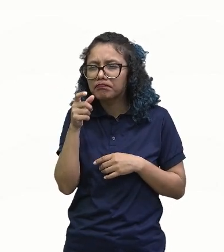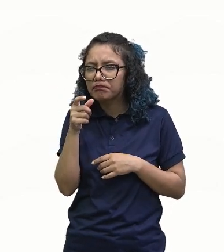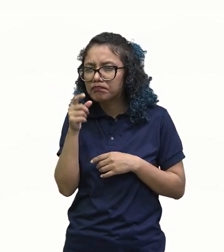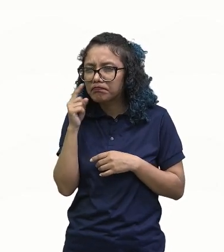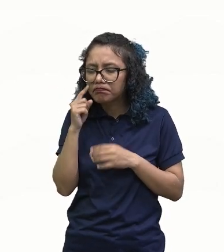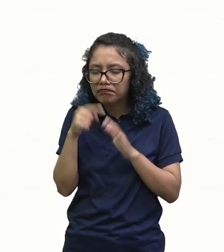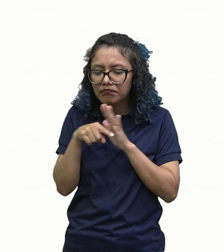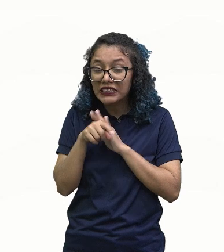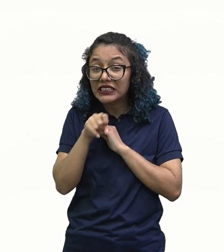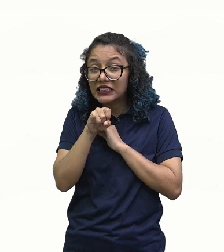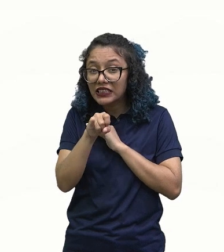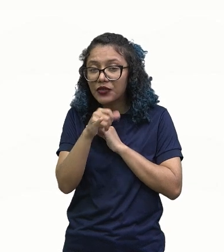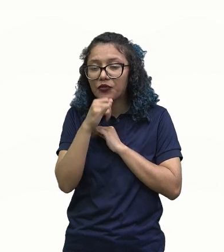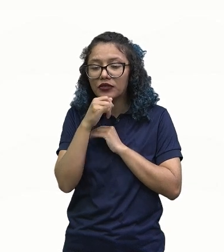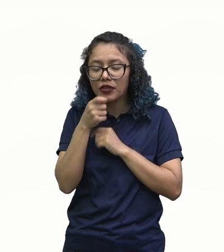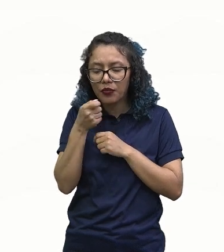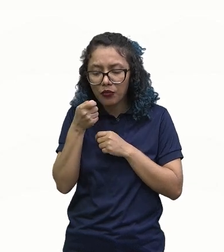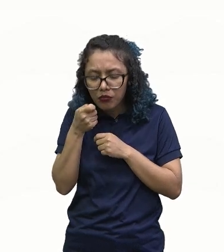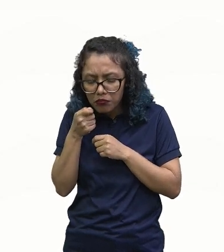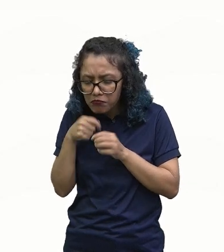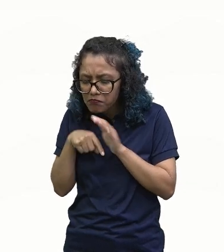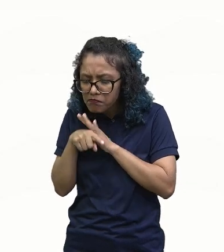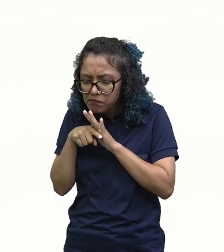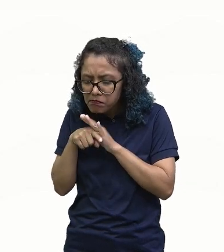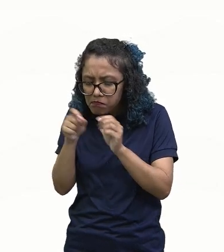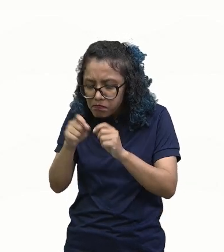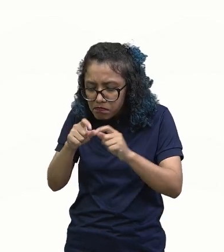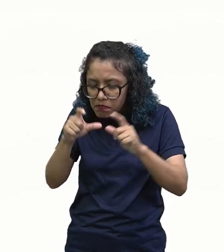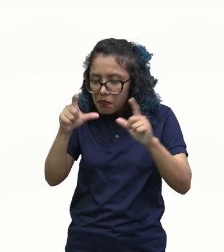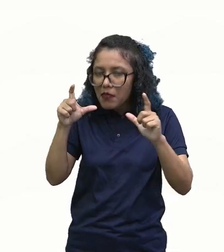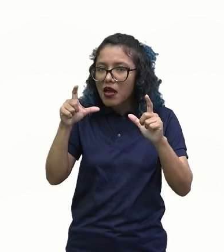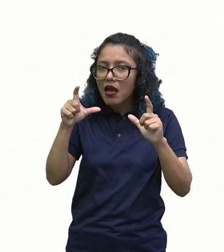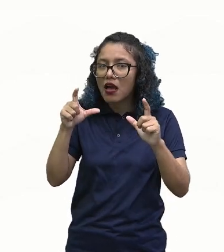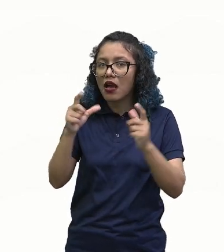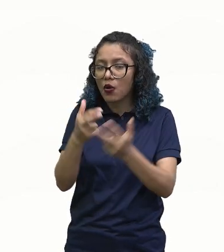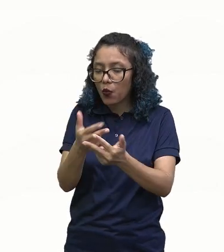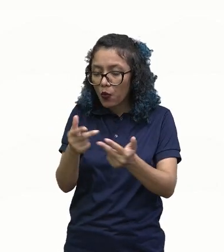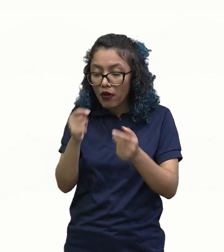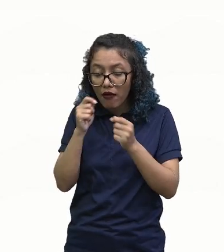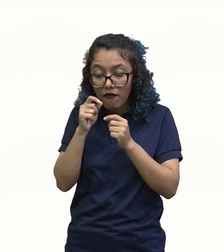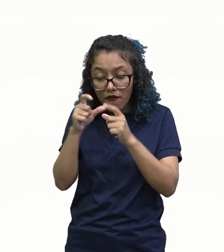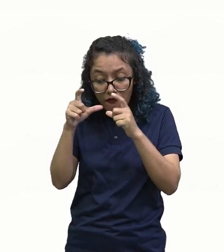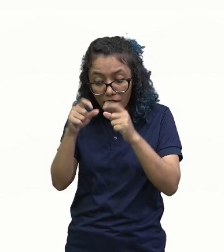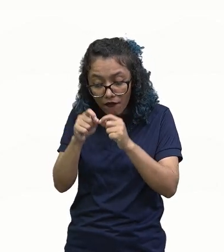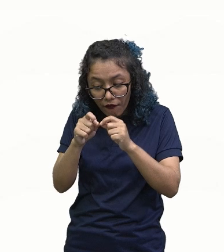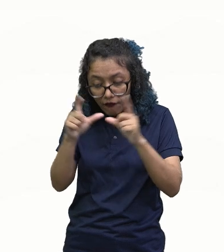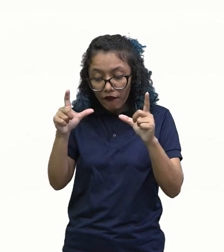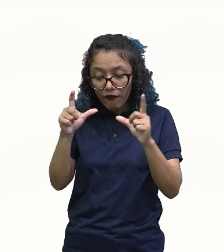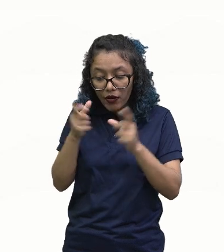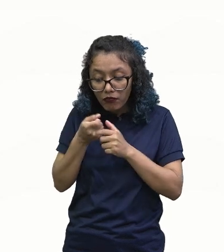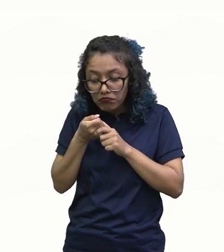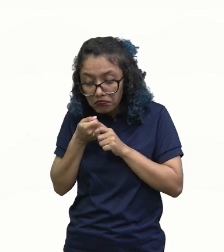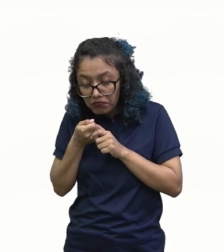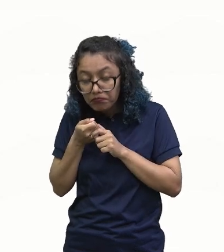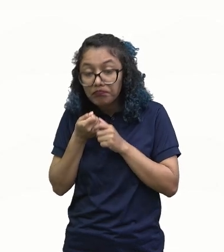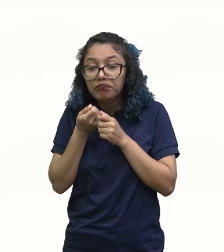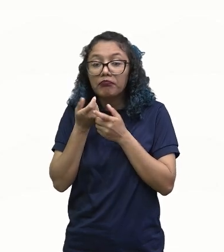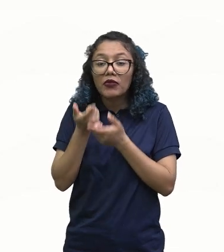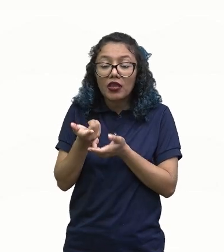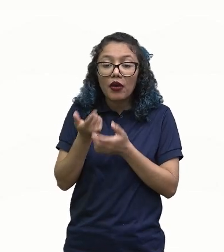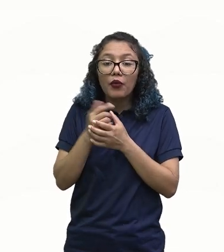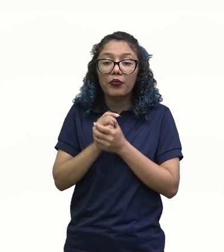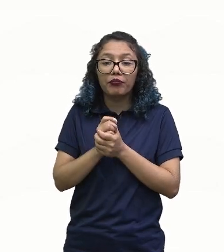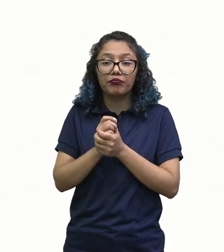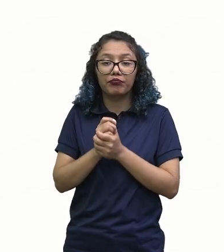Quando você põe uma lupa, você enxerga bem de pertinho a coisa que você quer examinar. Então,